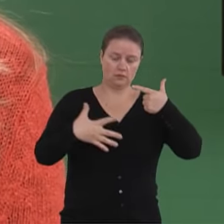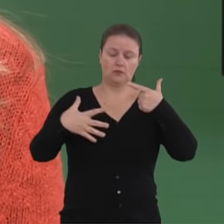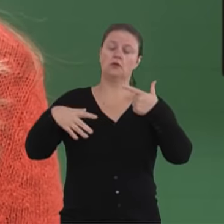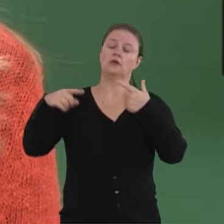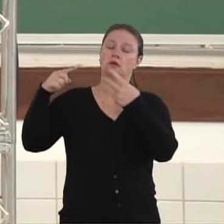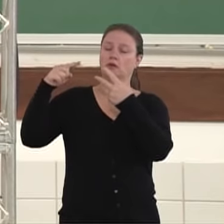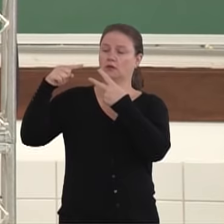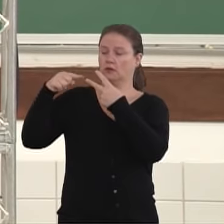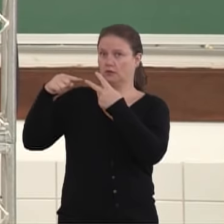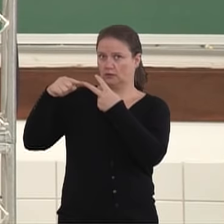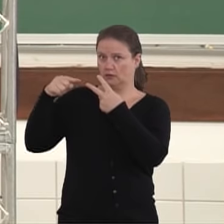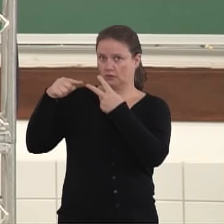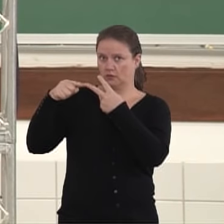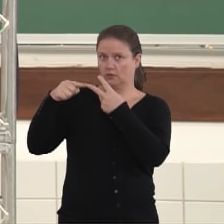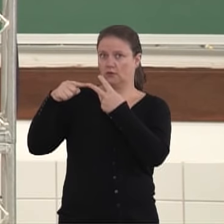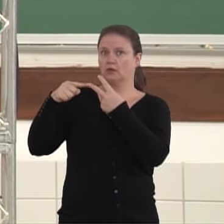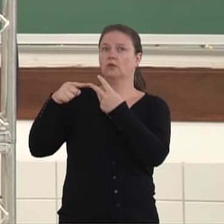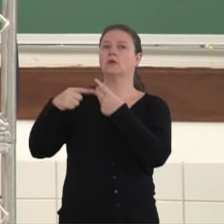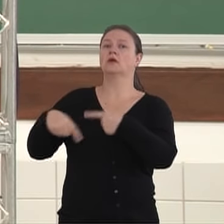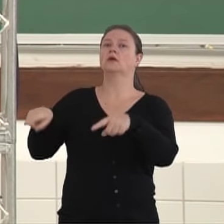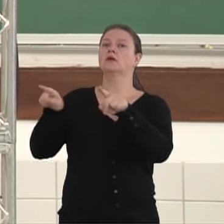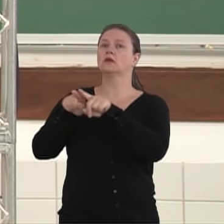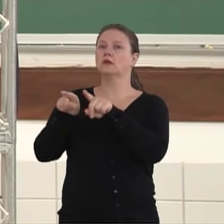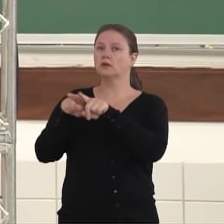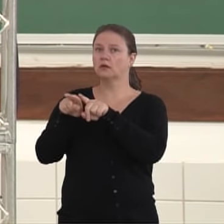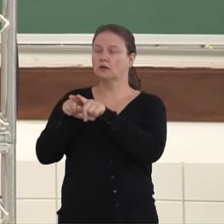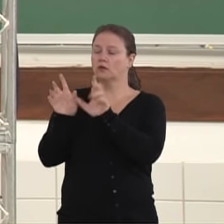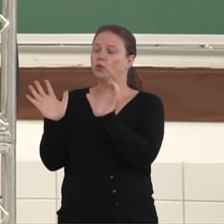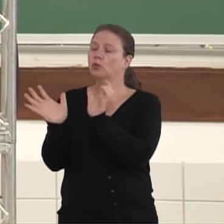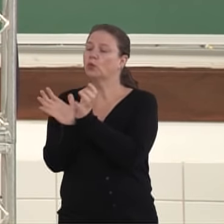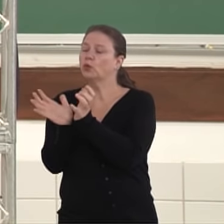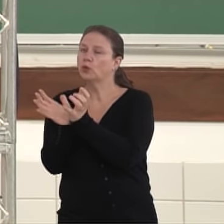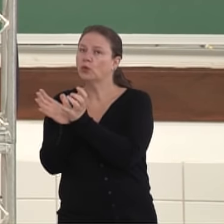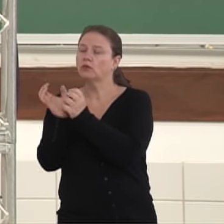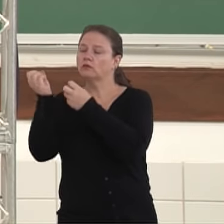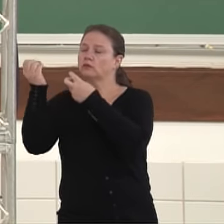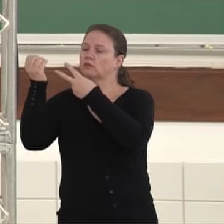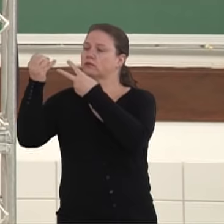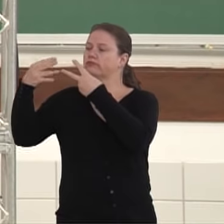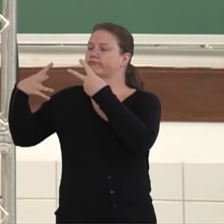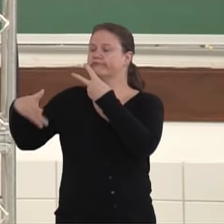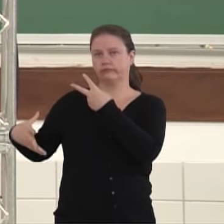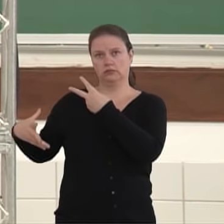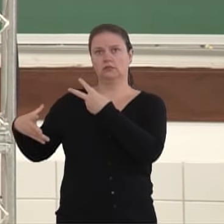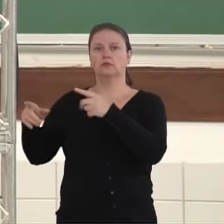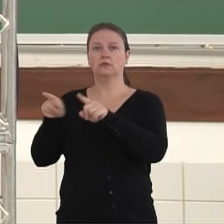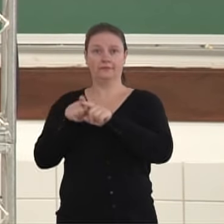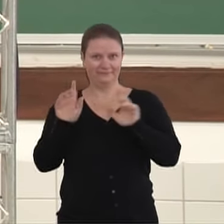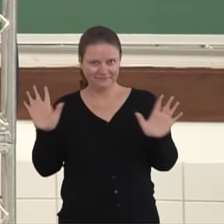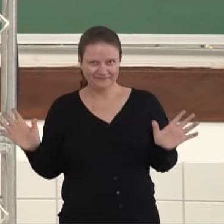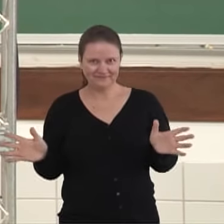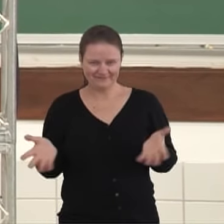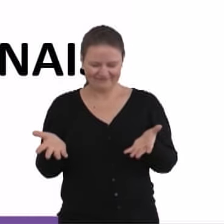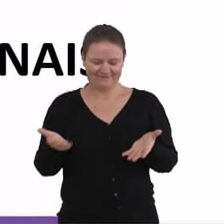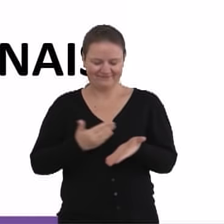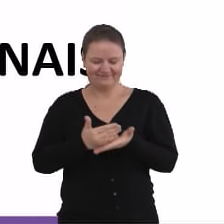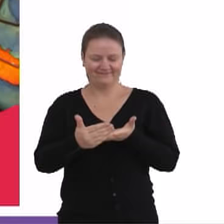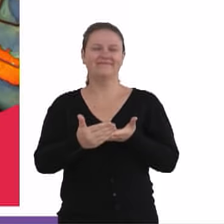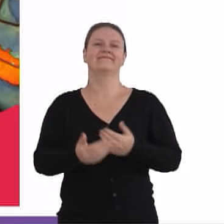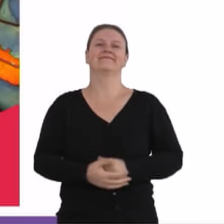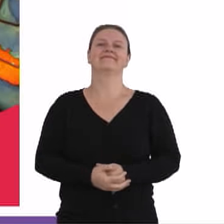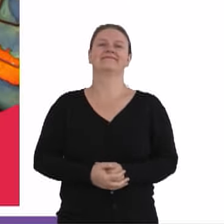vamos dar uma entrada nos números racionais e nos números irracionais. Vamos lá?